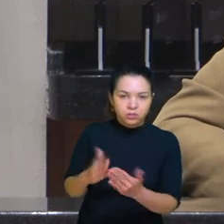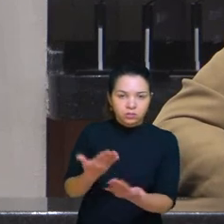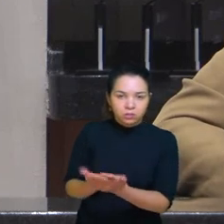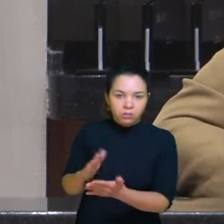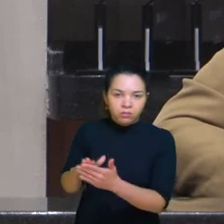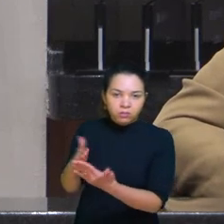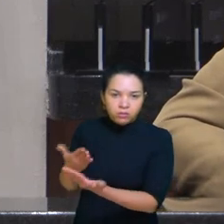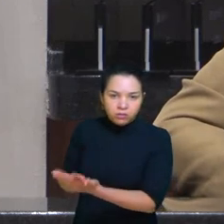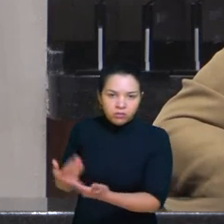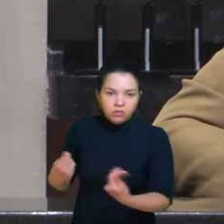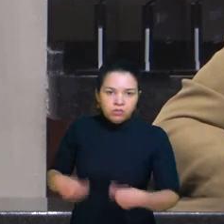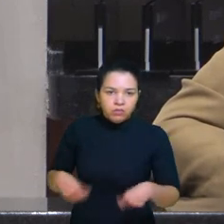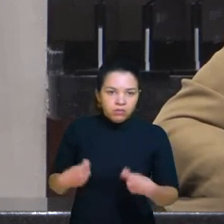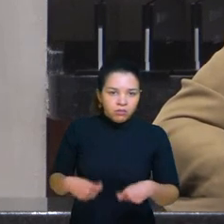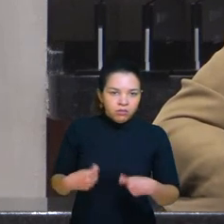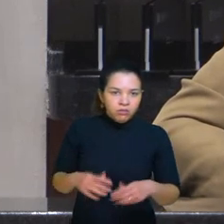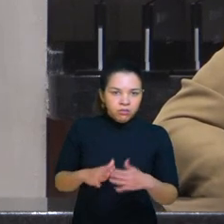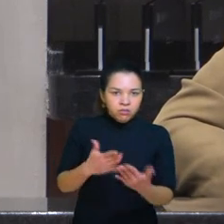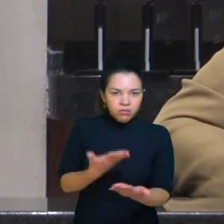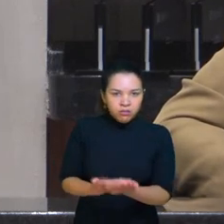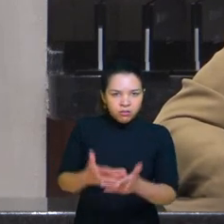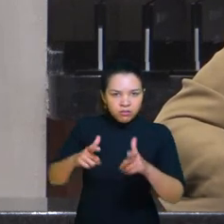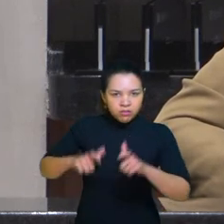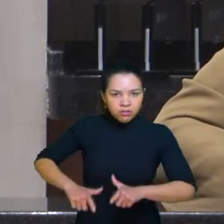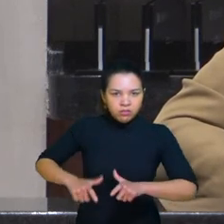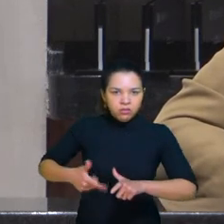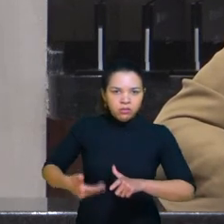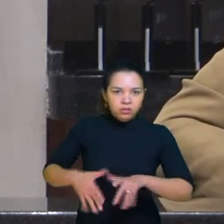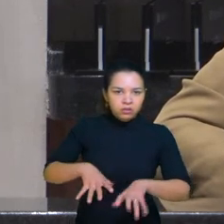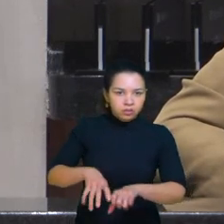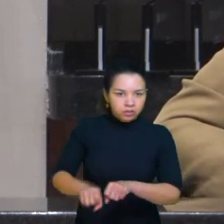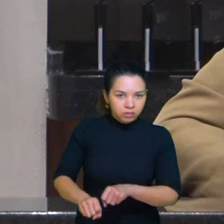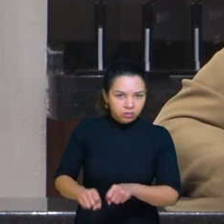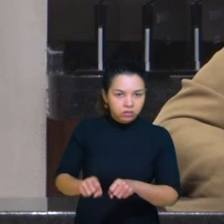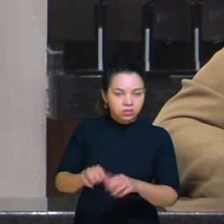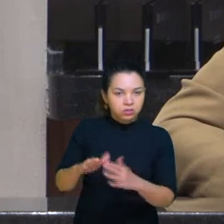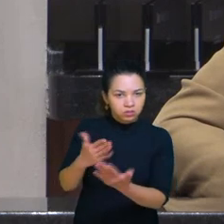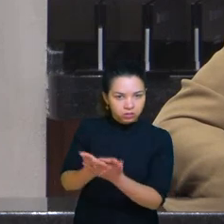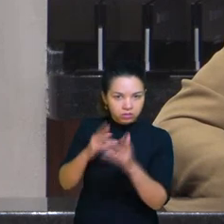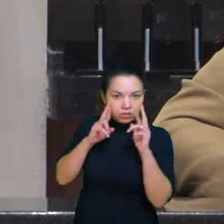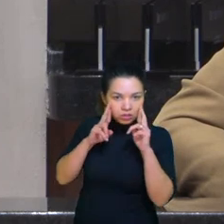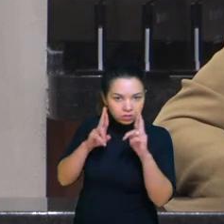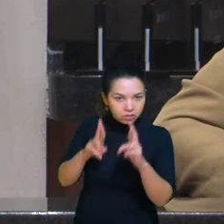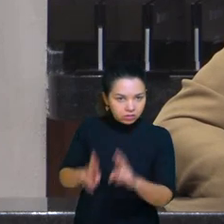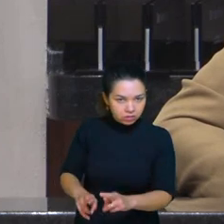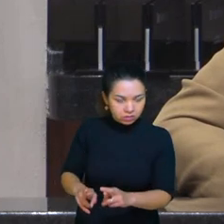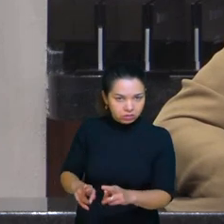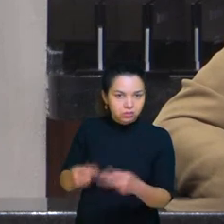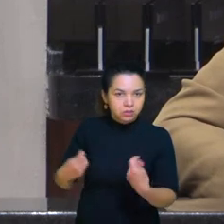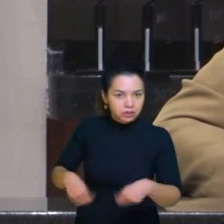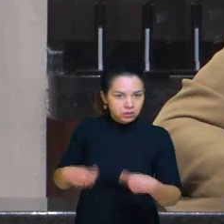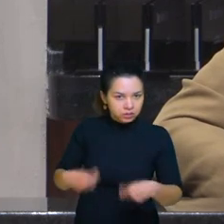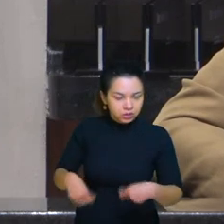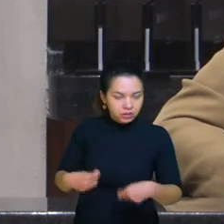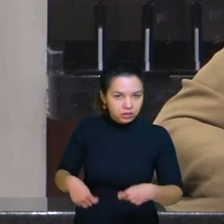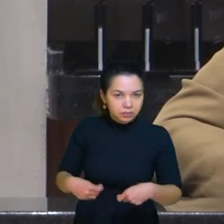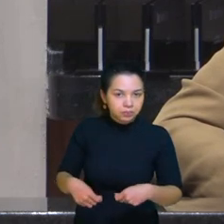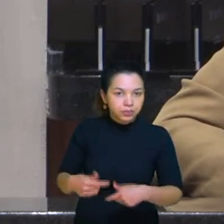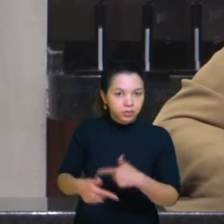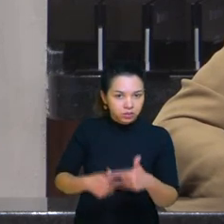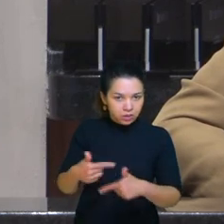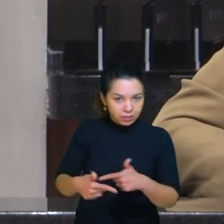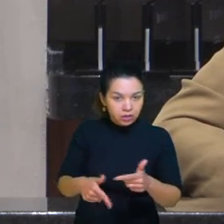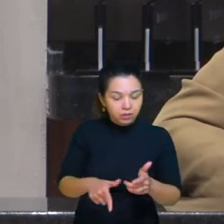é importante a escola é um espaço de Formação mas que a escola seja respeitada nesse espaço e o trabalho seja devidamente